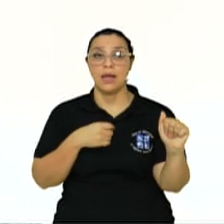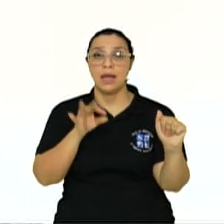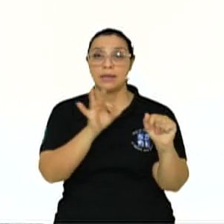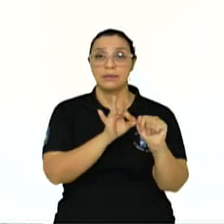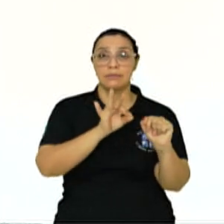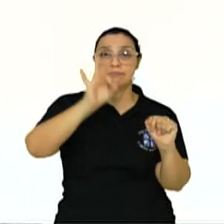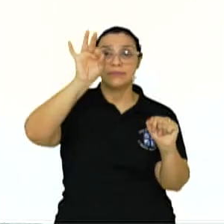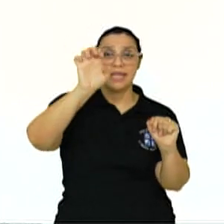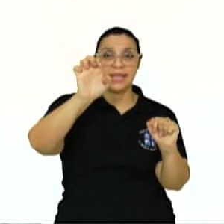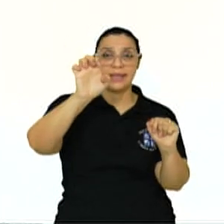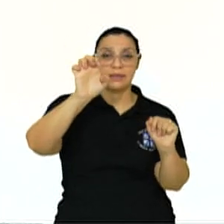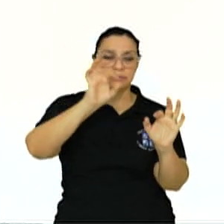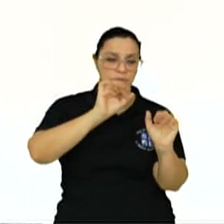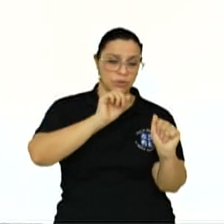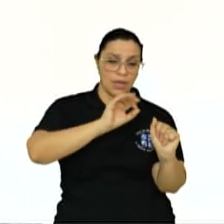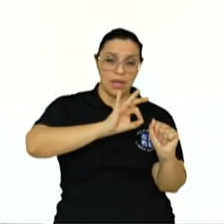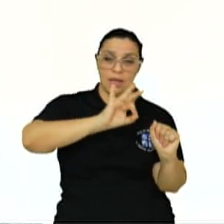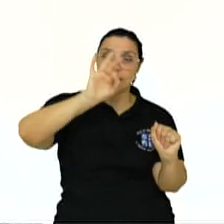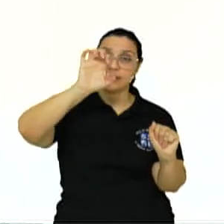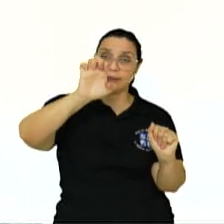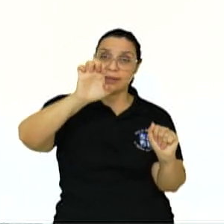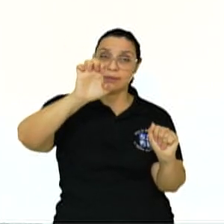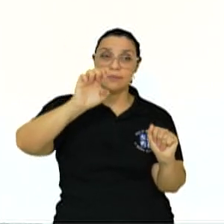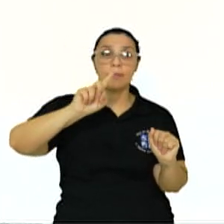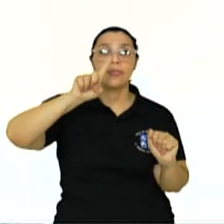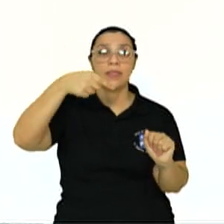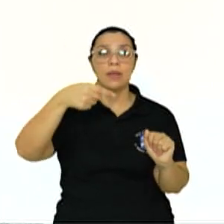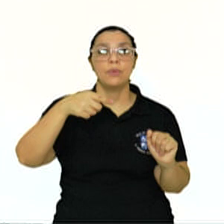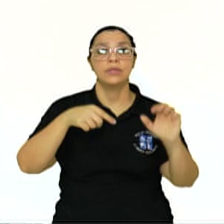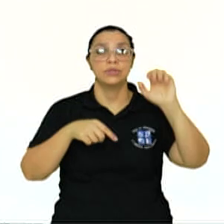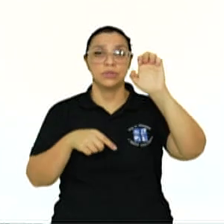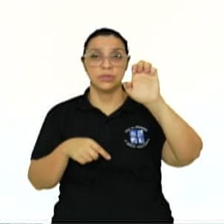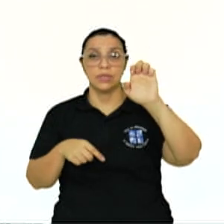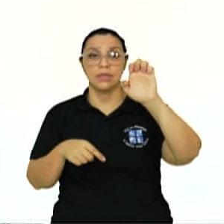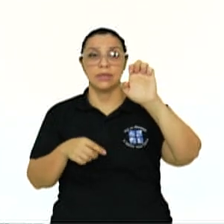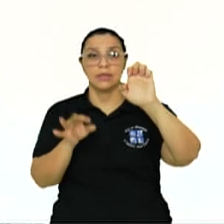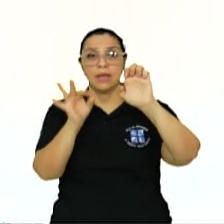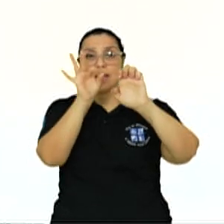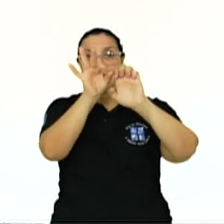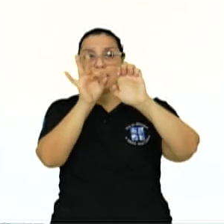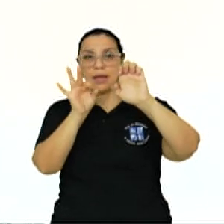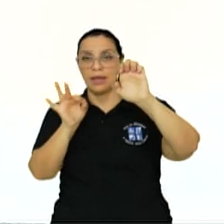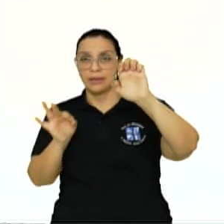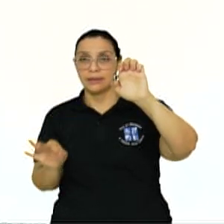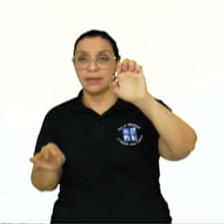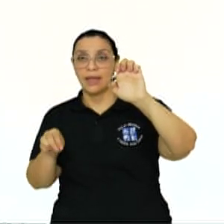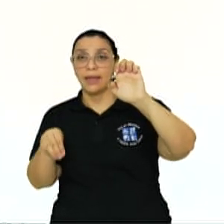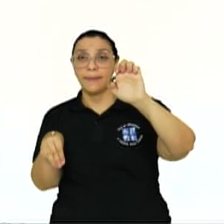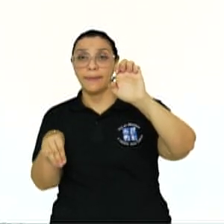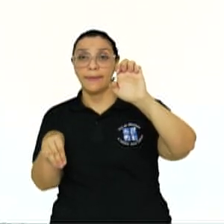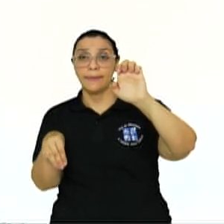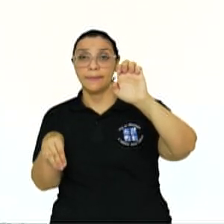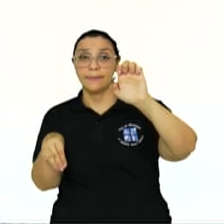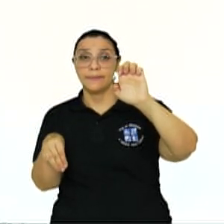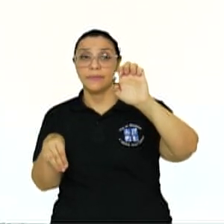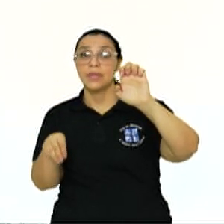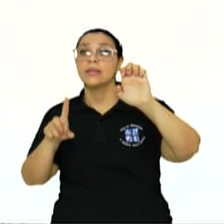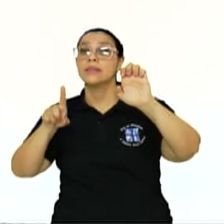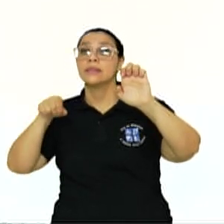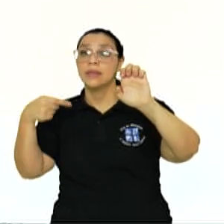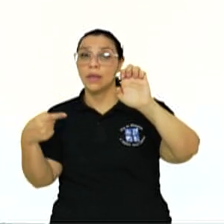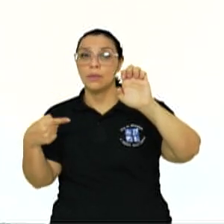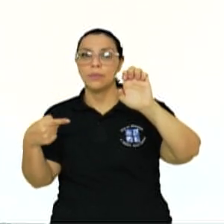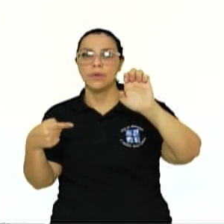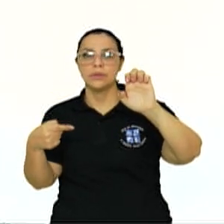ponto E. A seguir, do ponto E ao ponto M. E depois